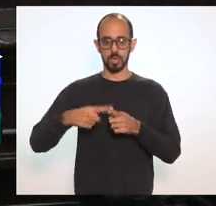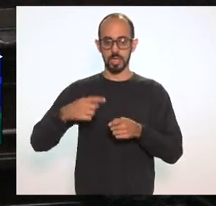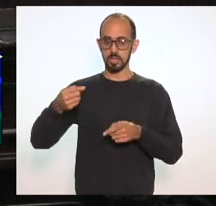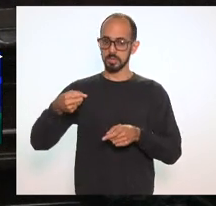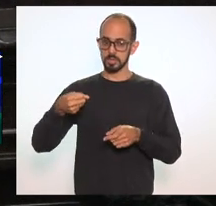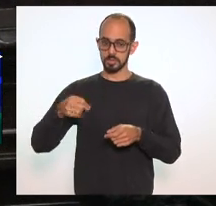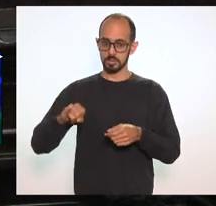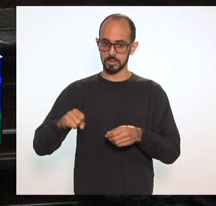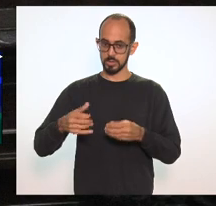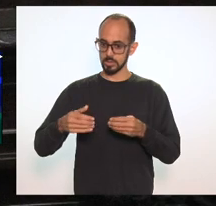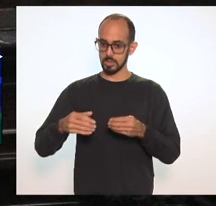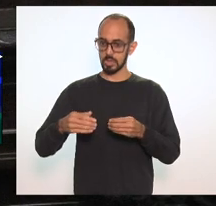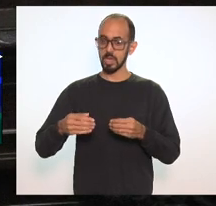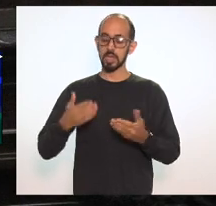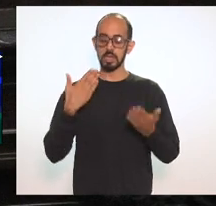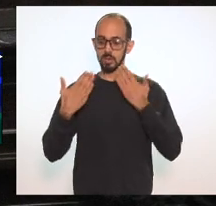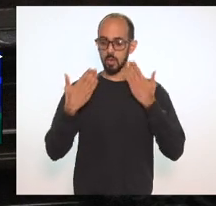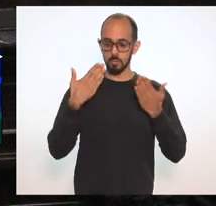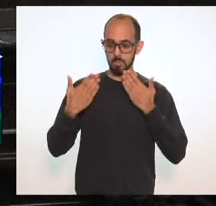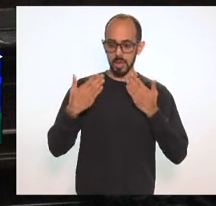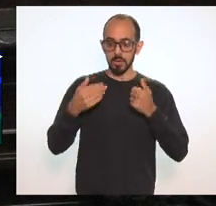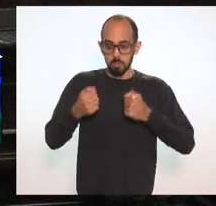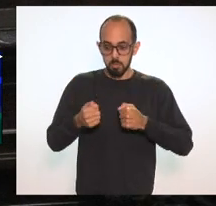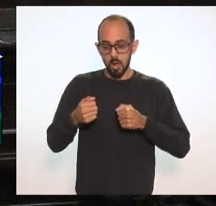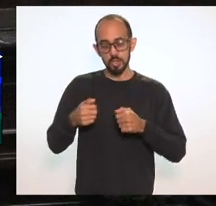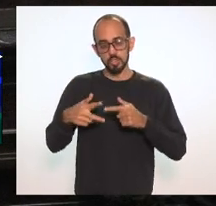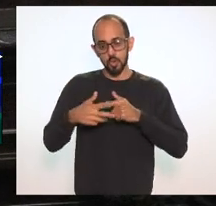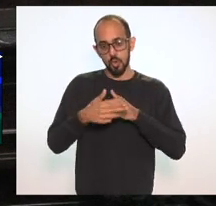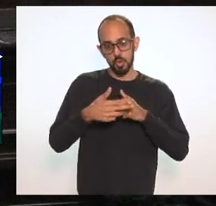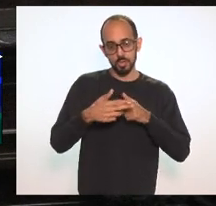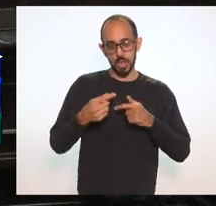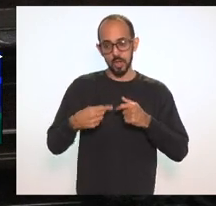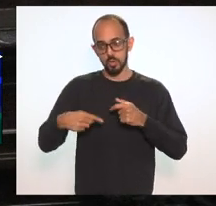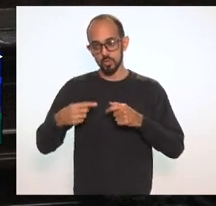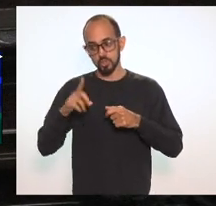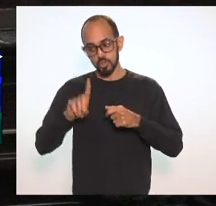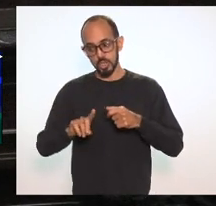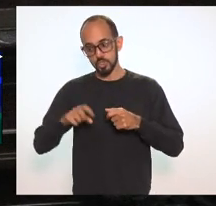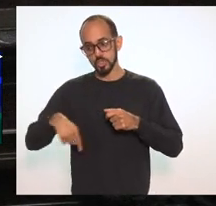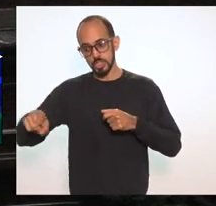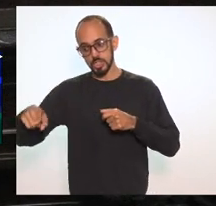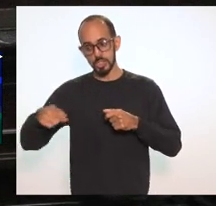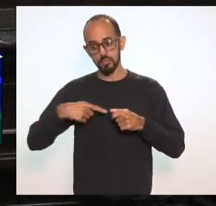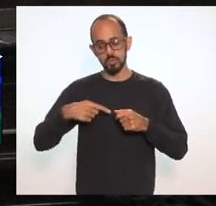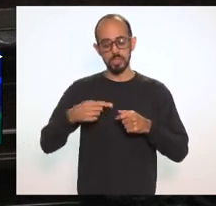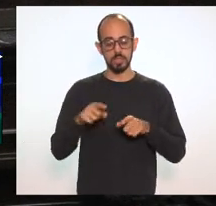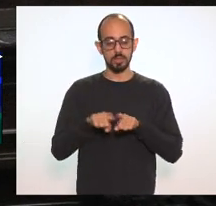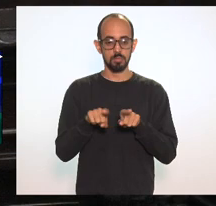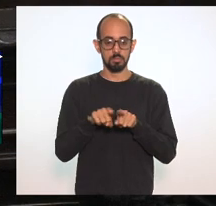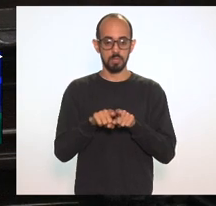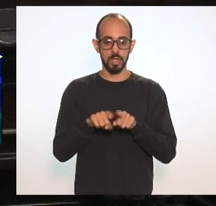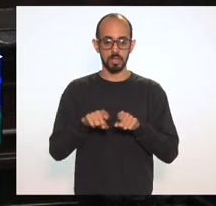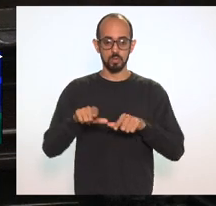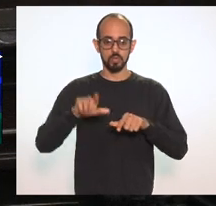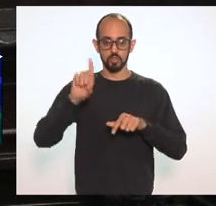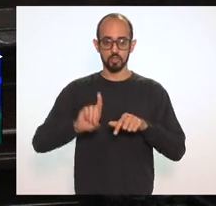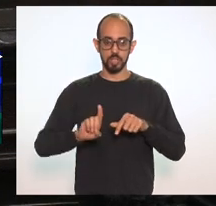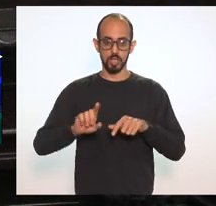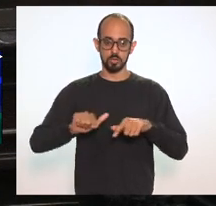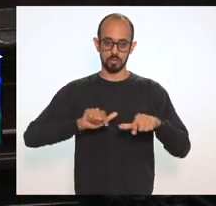é extremamente razoável para salvar vidas e eu tenho certeza que todos os deputados aqui que